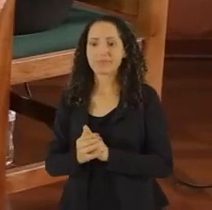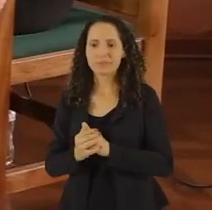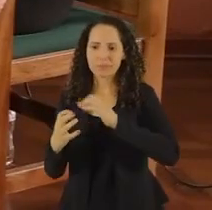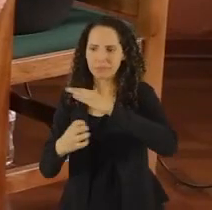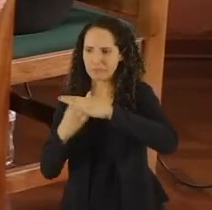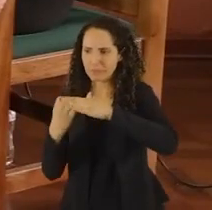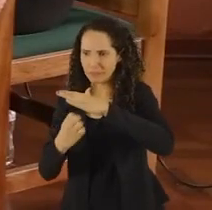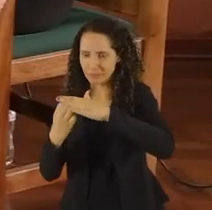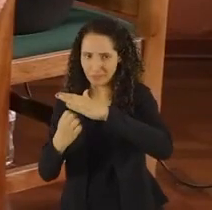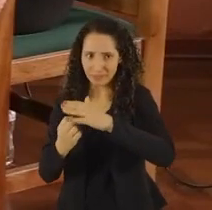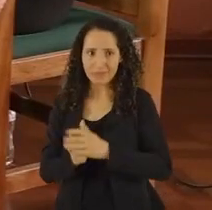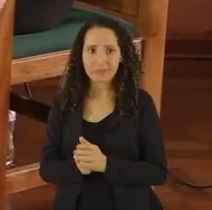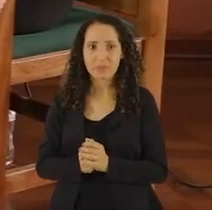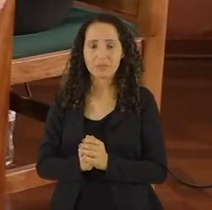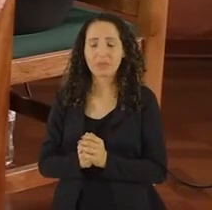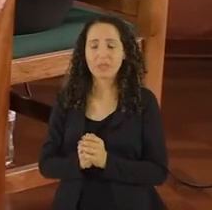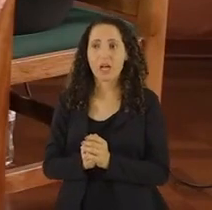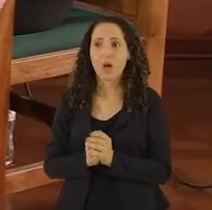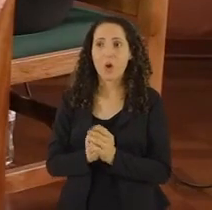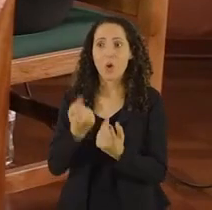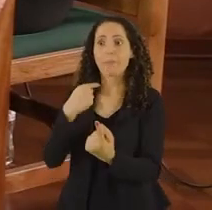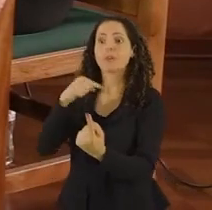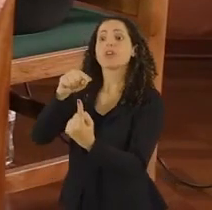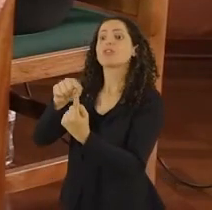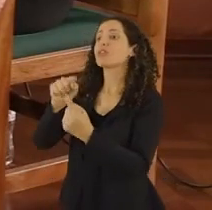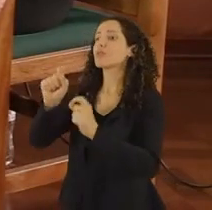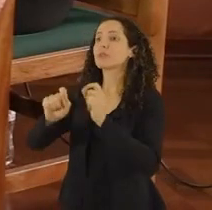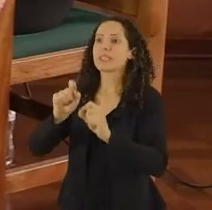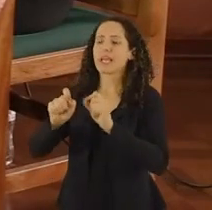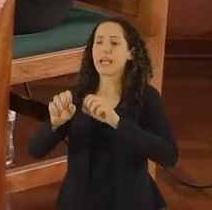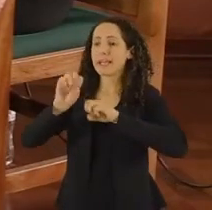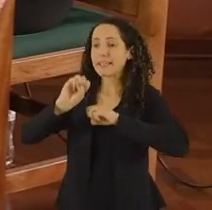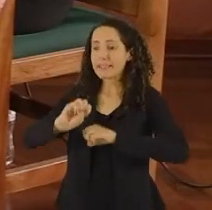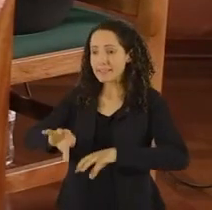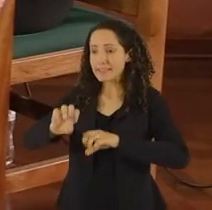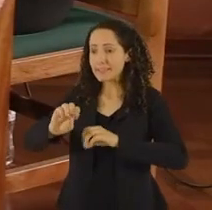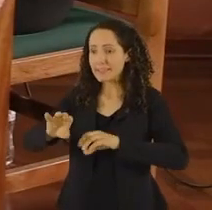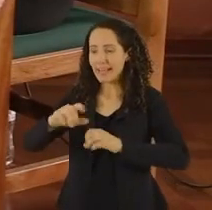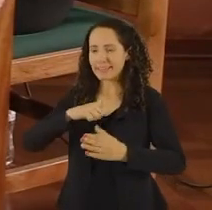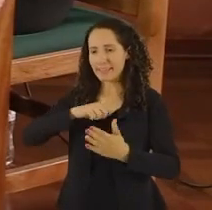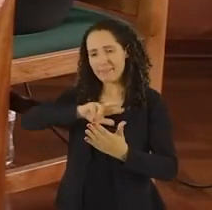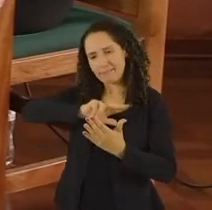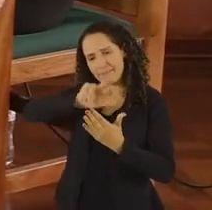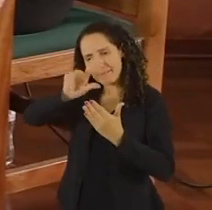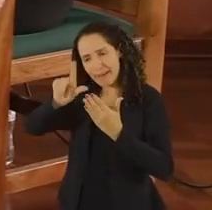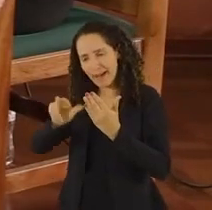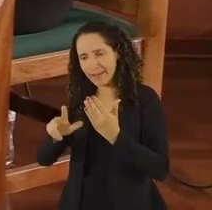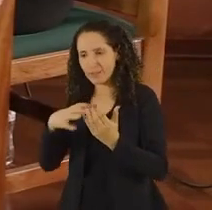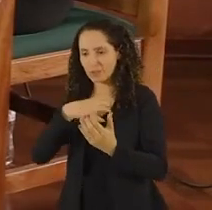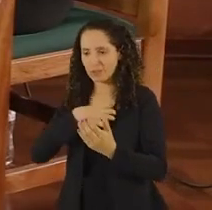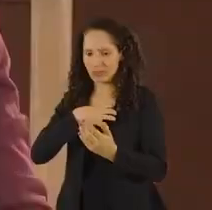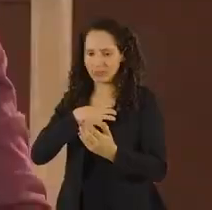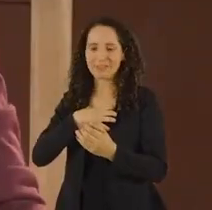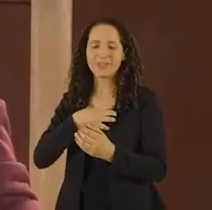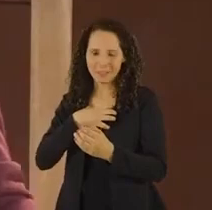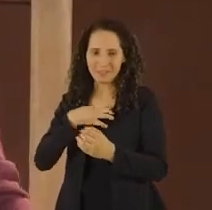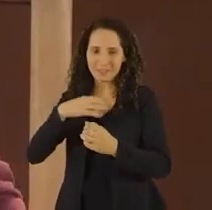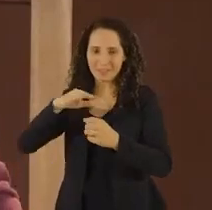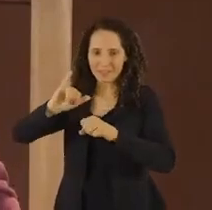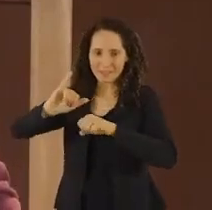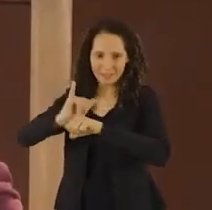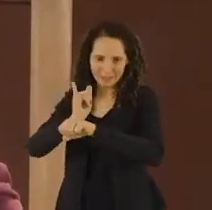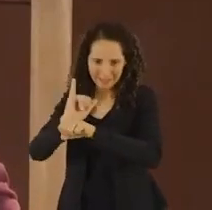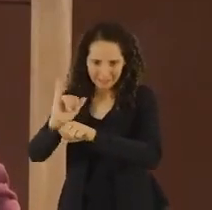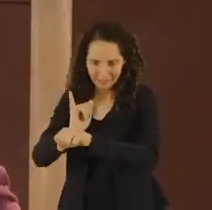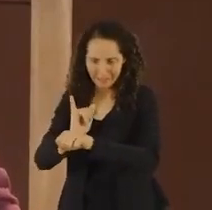partindo do princípio que a educação isso são essas múltiplas formas de Educar representadas na are o